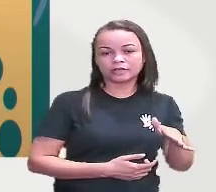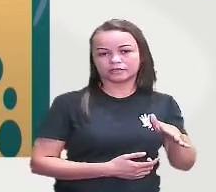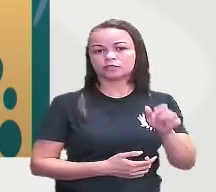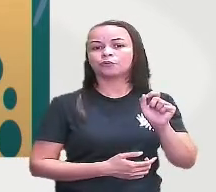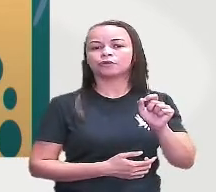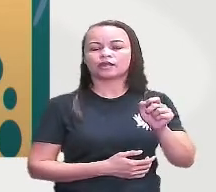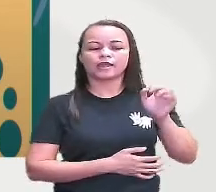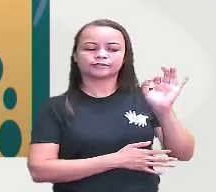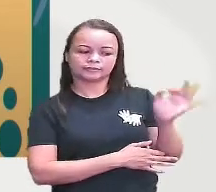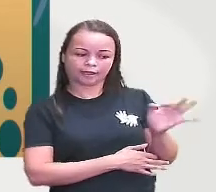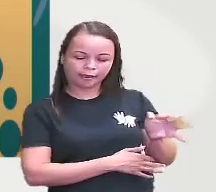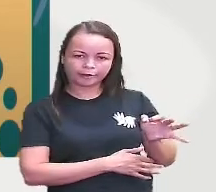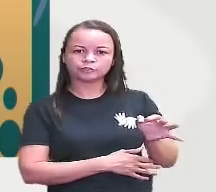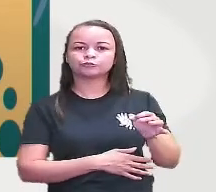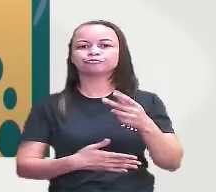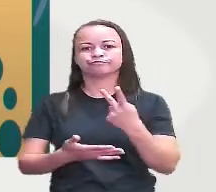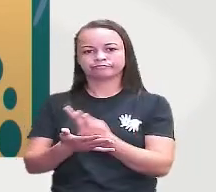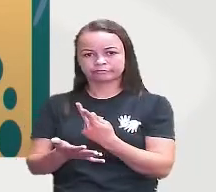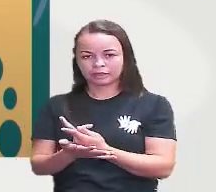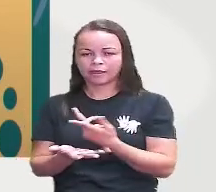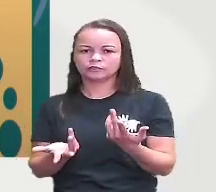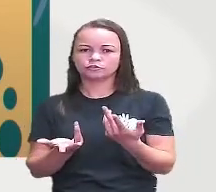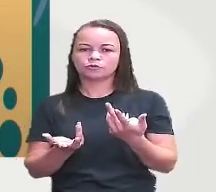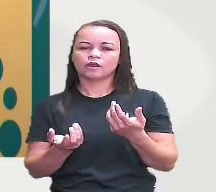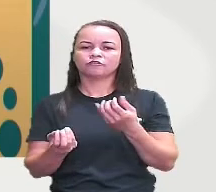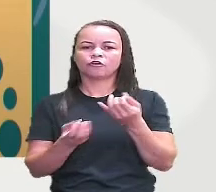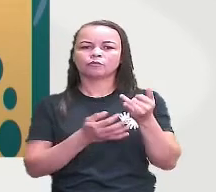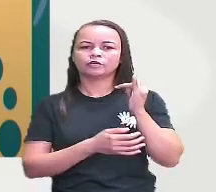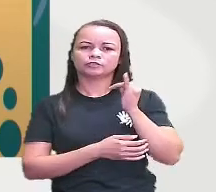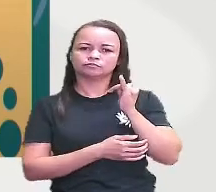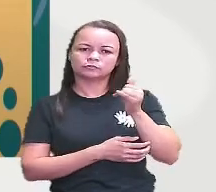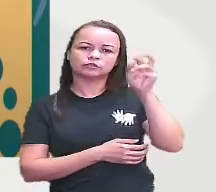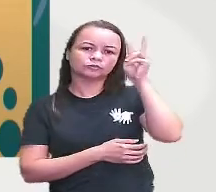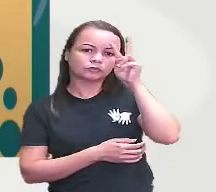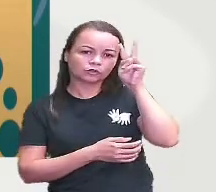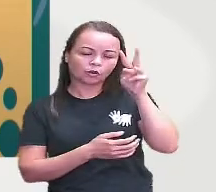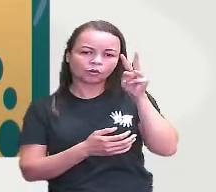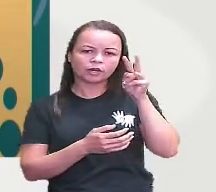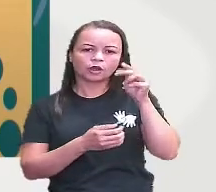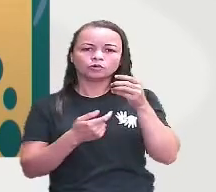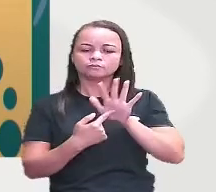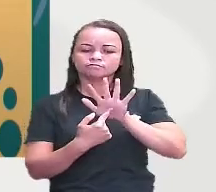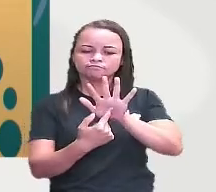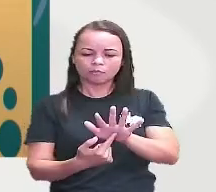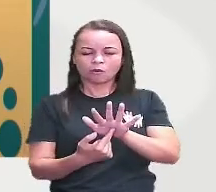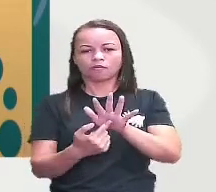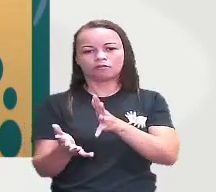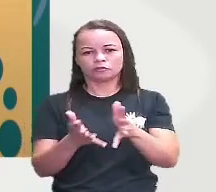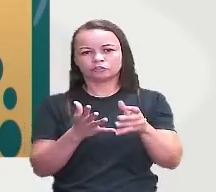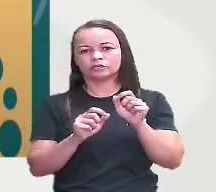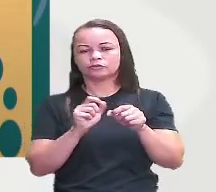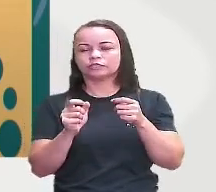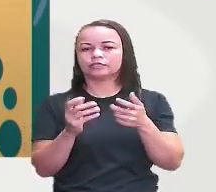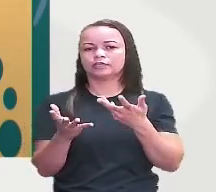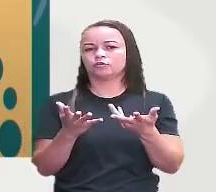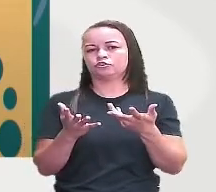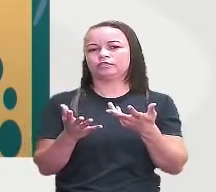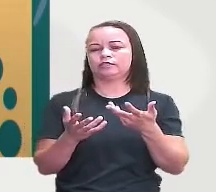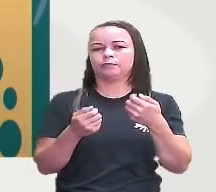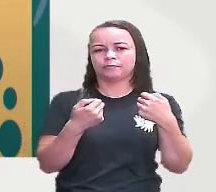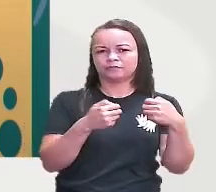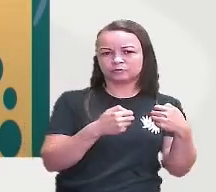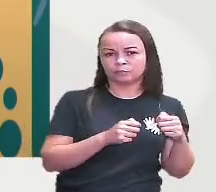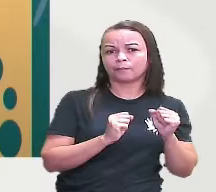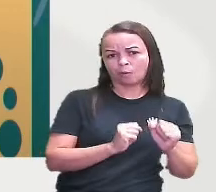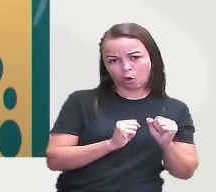que é errado, tá? É uma forma de história narrativa onde está mostrando para a gente o que a gente deve e o que a gente não deve